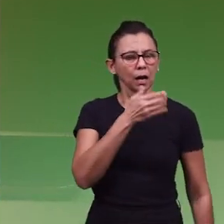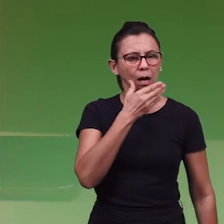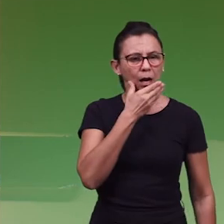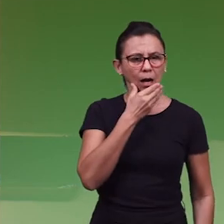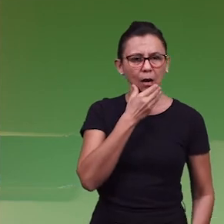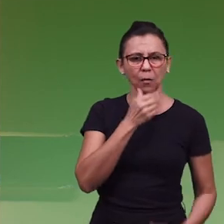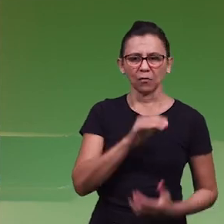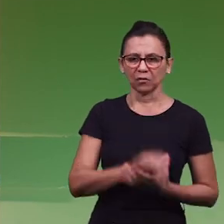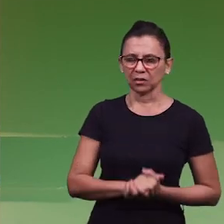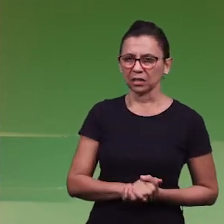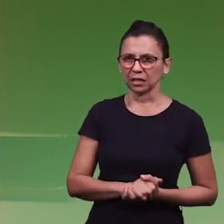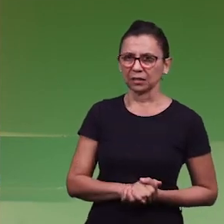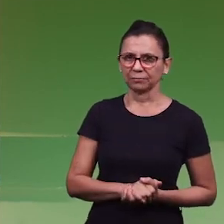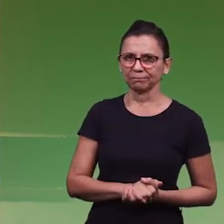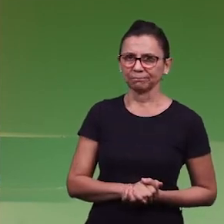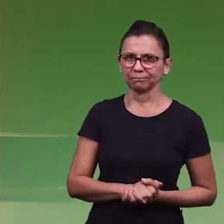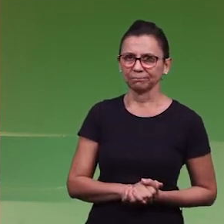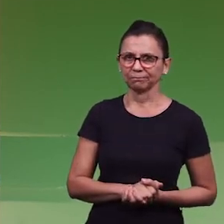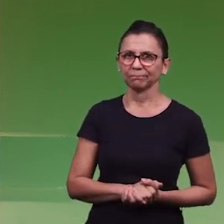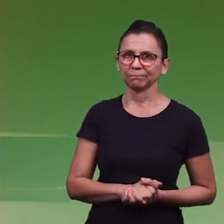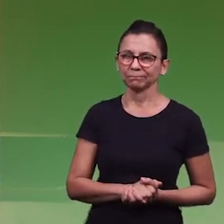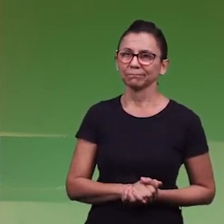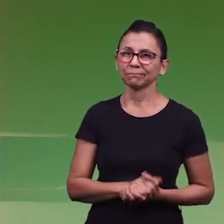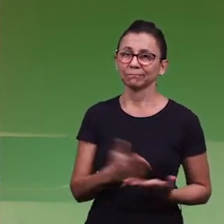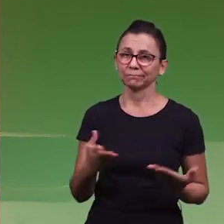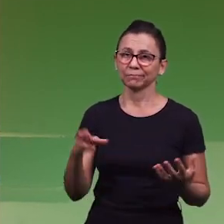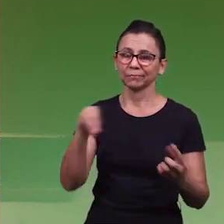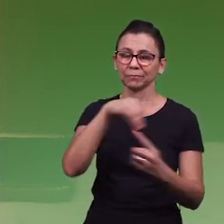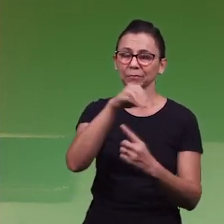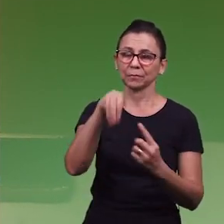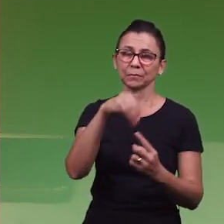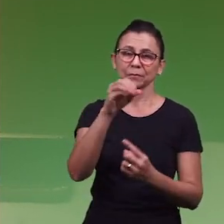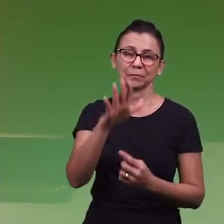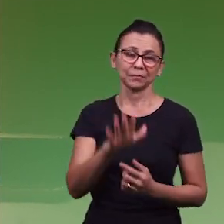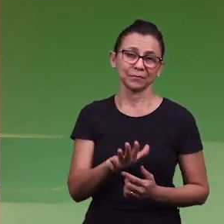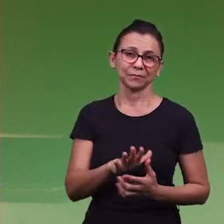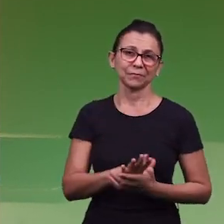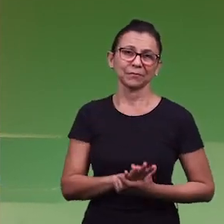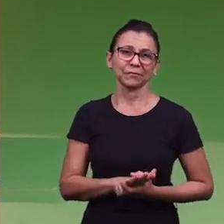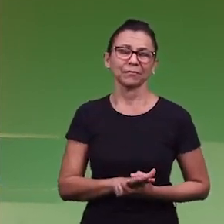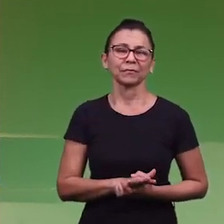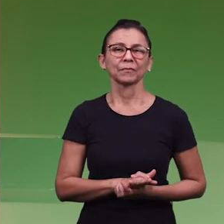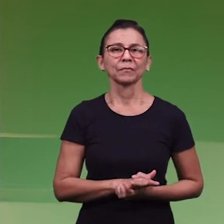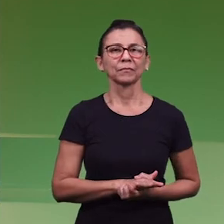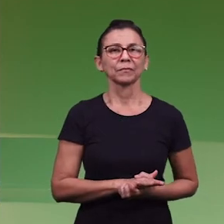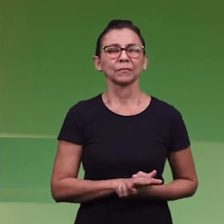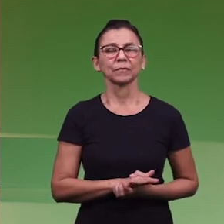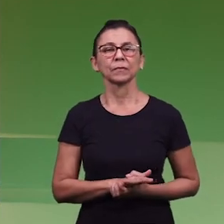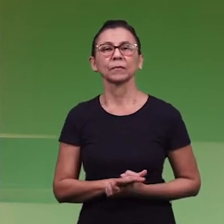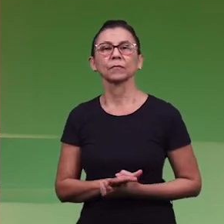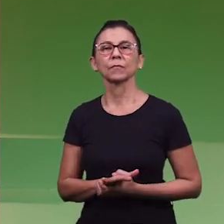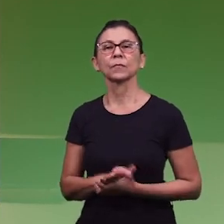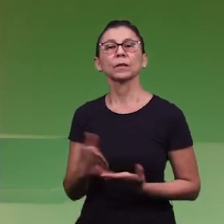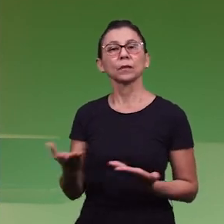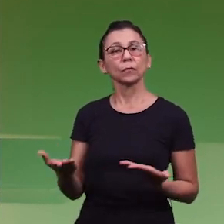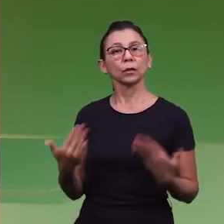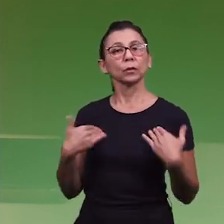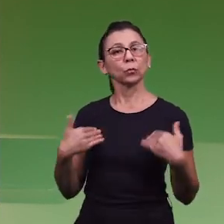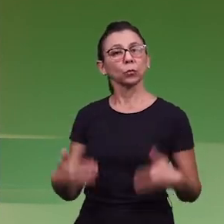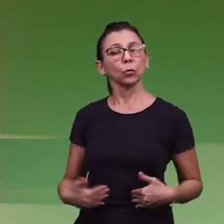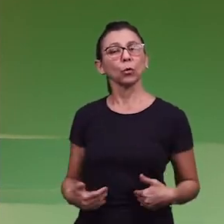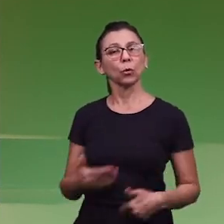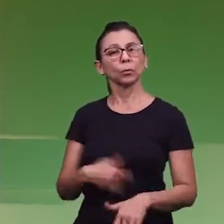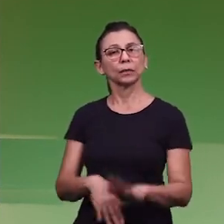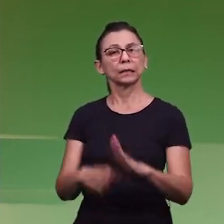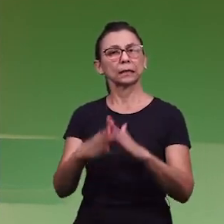não vou mesmo. Então você vê o que é o recurso do dom espiritual. E adquiriu isso aonde? No corpo. Ela estava presente, estava